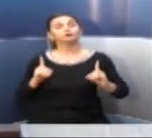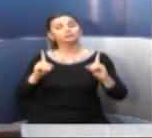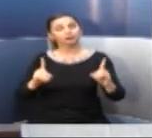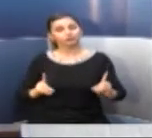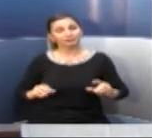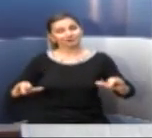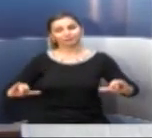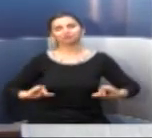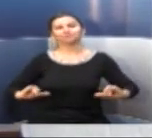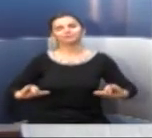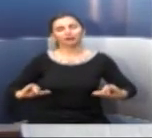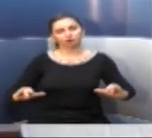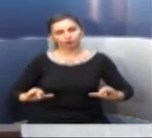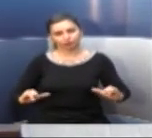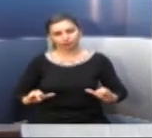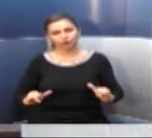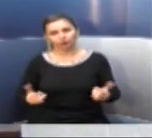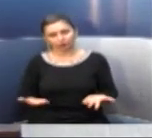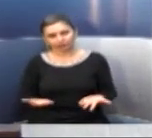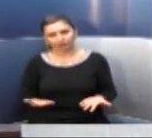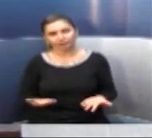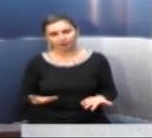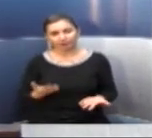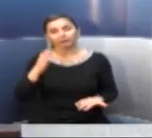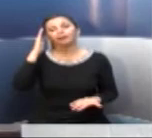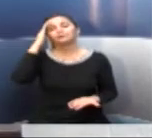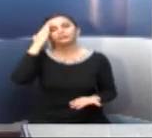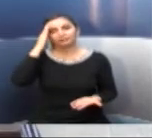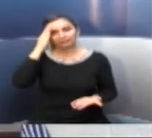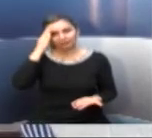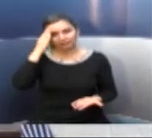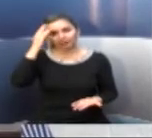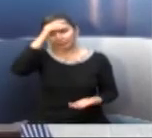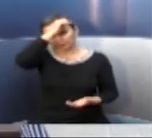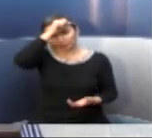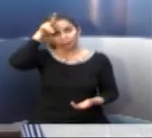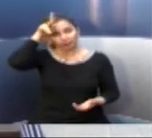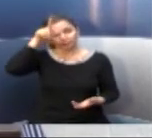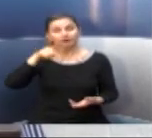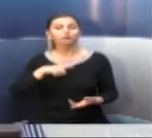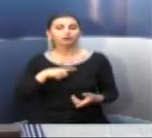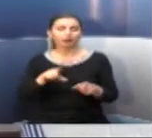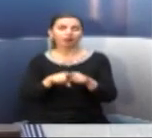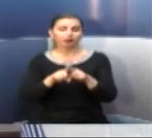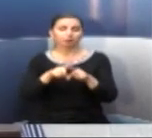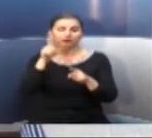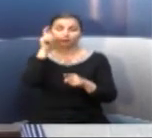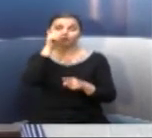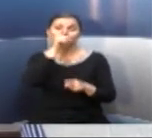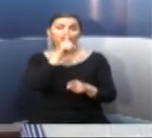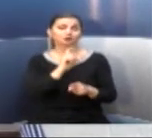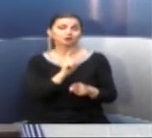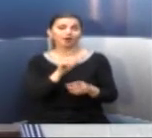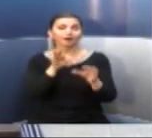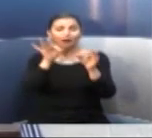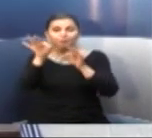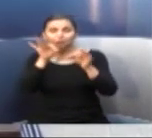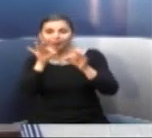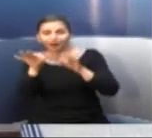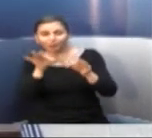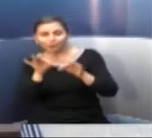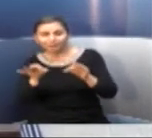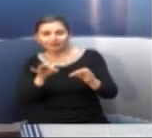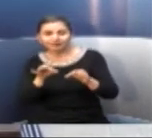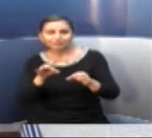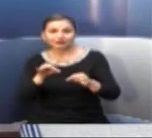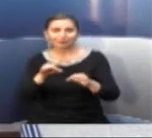que conviver com isso, porque a gente sabe também das dificuldades que o prefeito enfrenta em colocar uma cidade